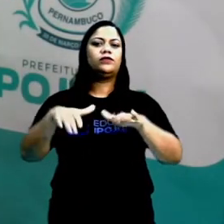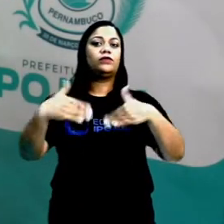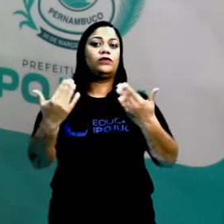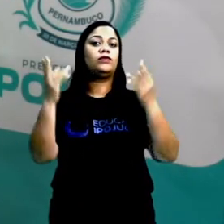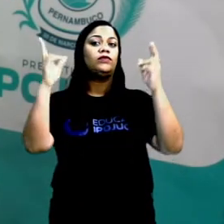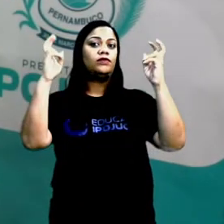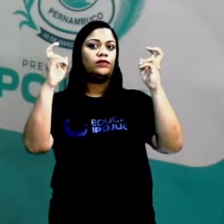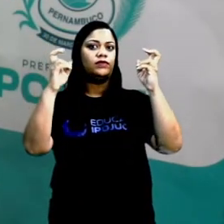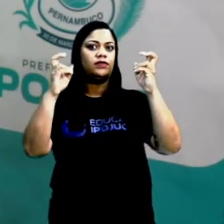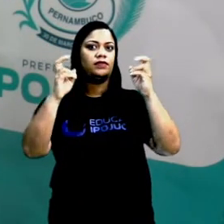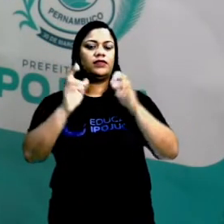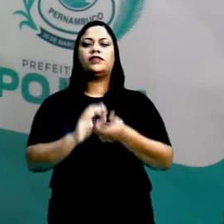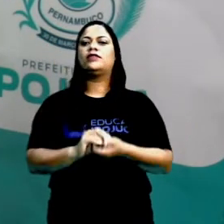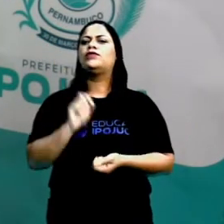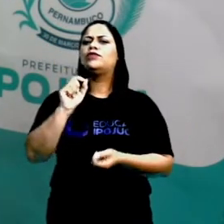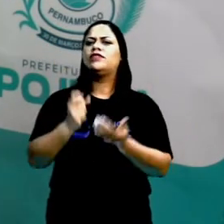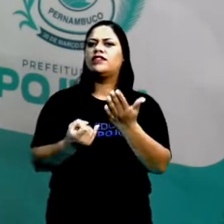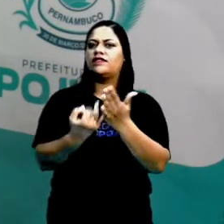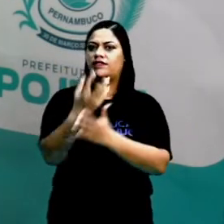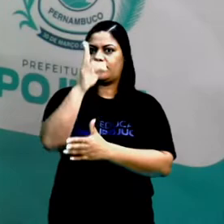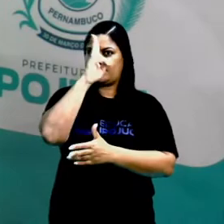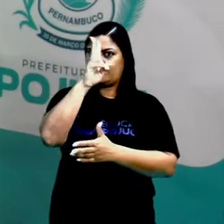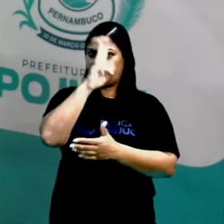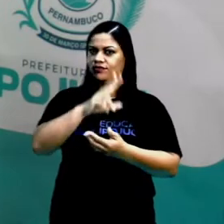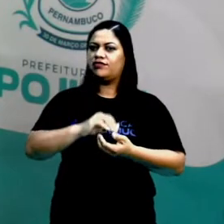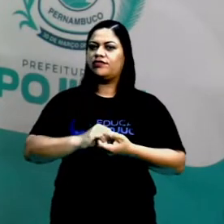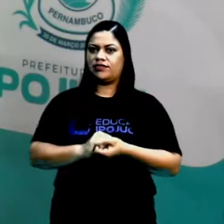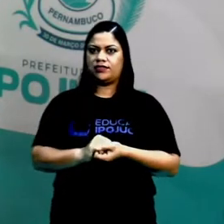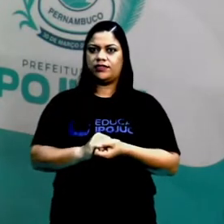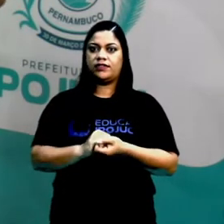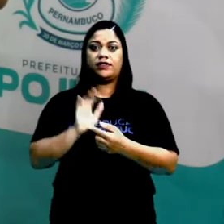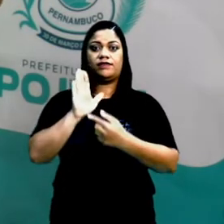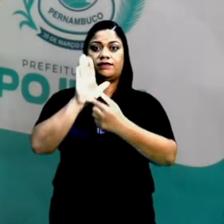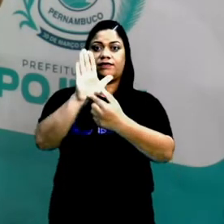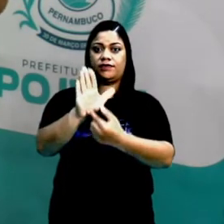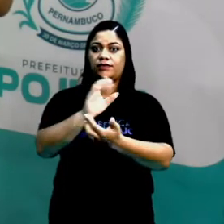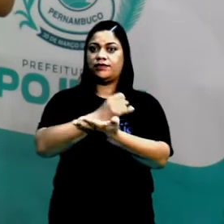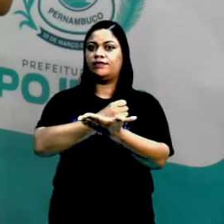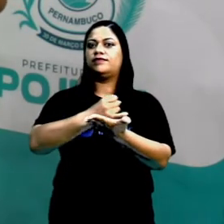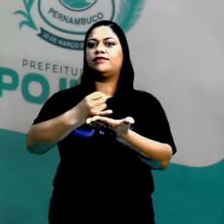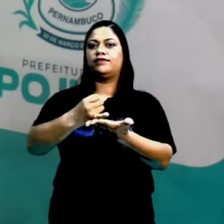é o desenrolar da história? Então, ele vai ter que colocar aquilo na introdução.